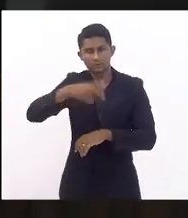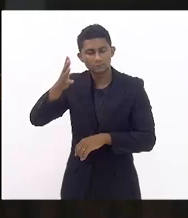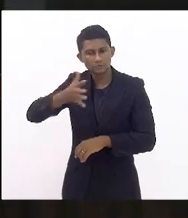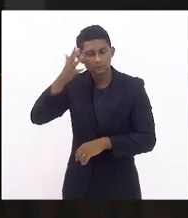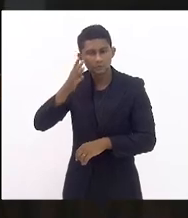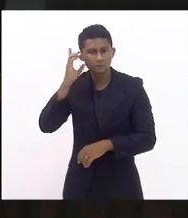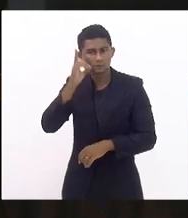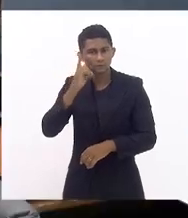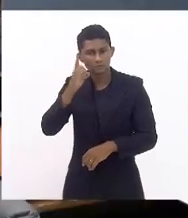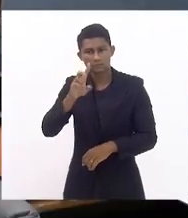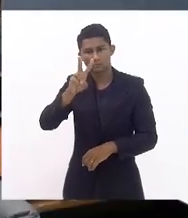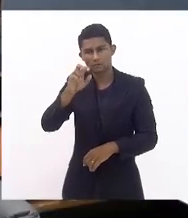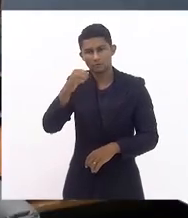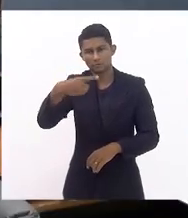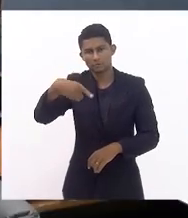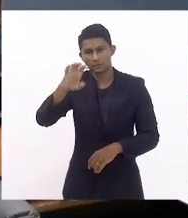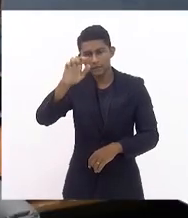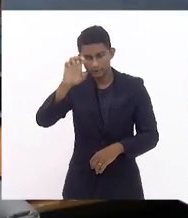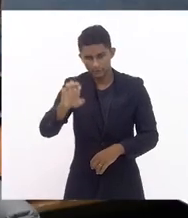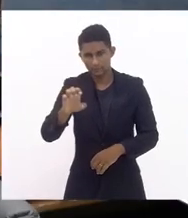Valdec Carneiro.